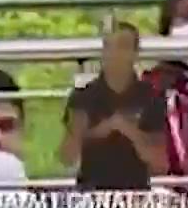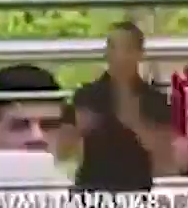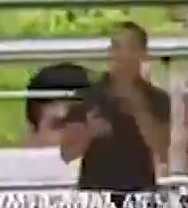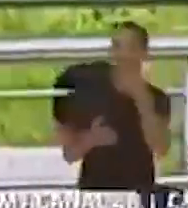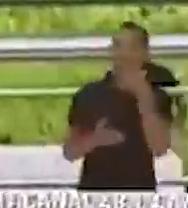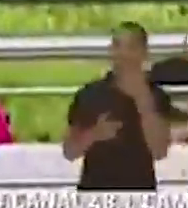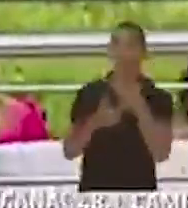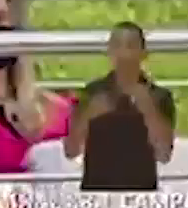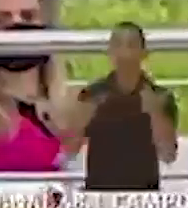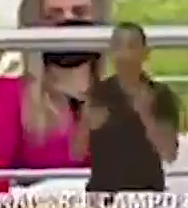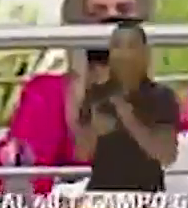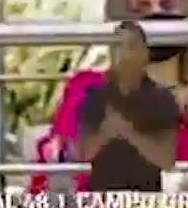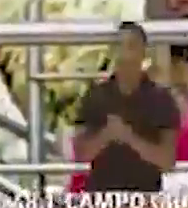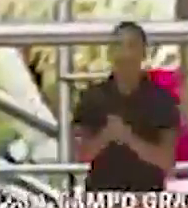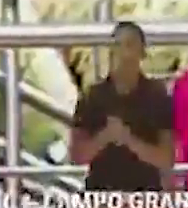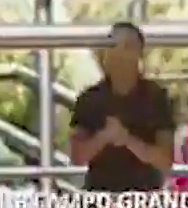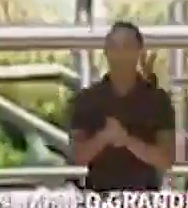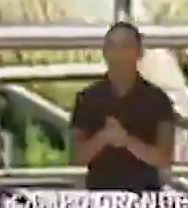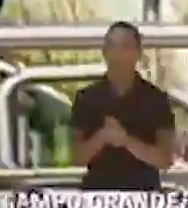Rapaz.